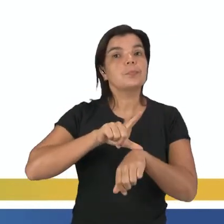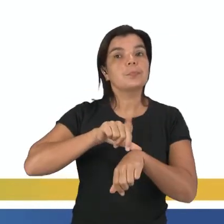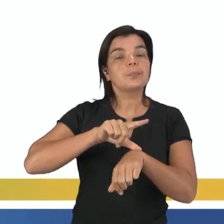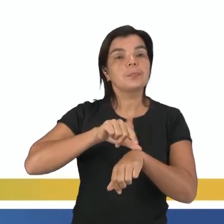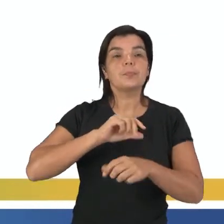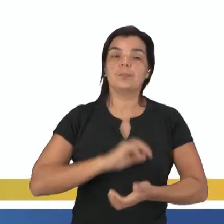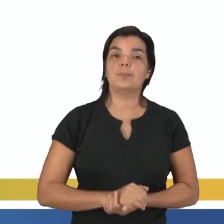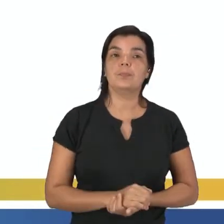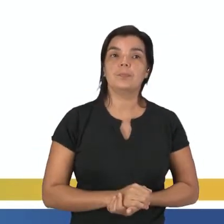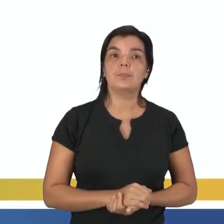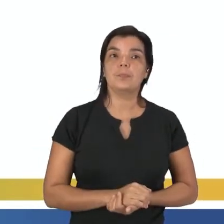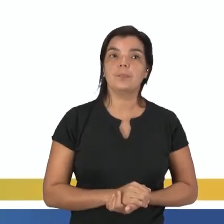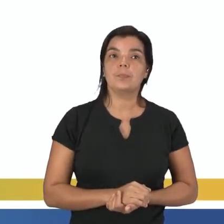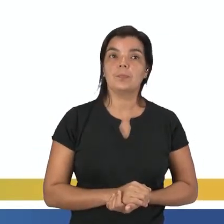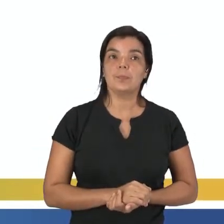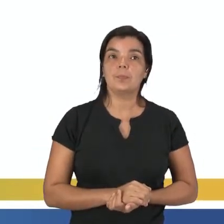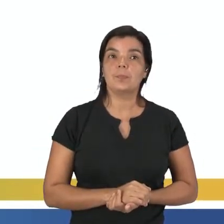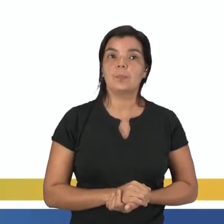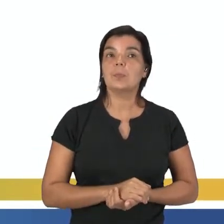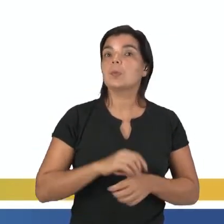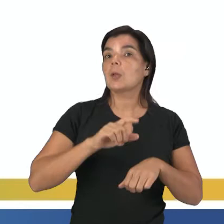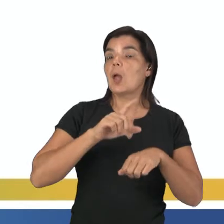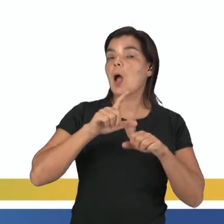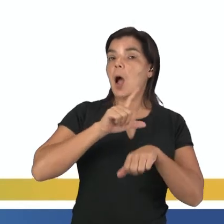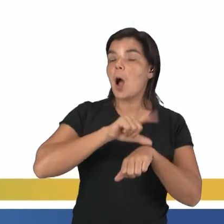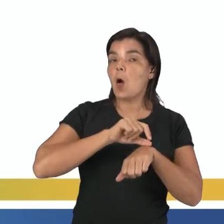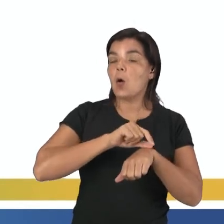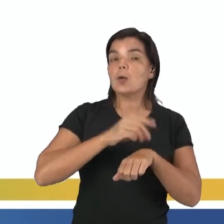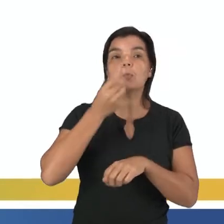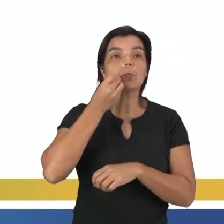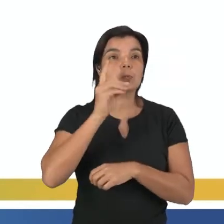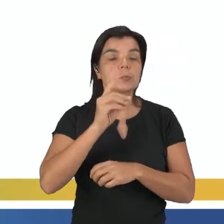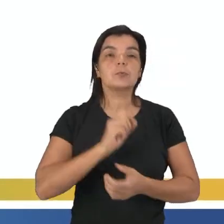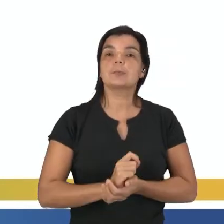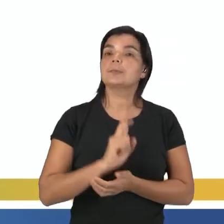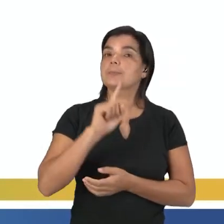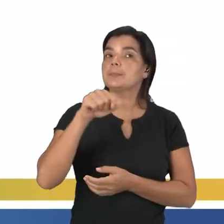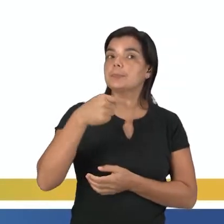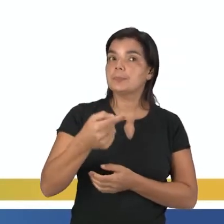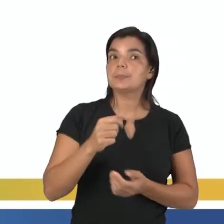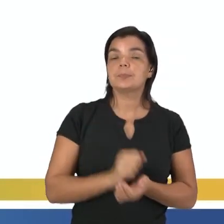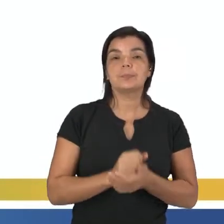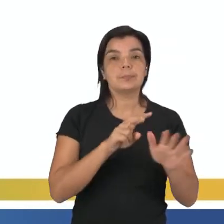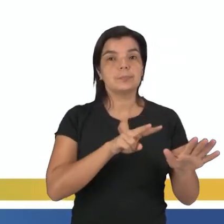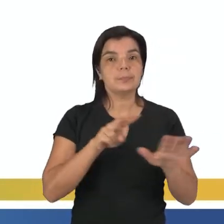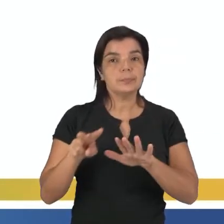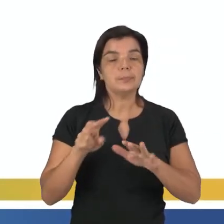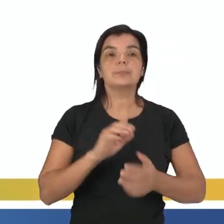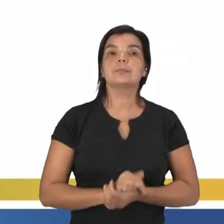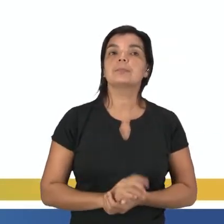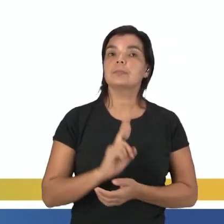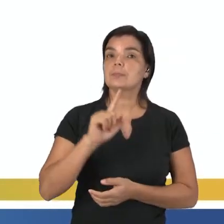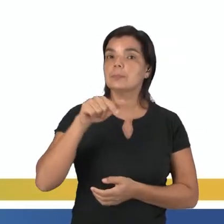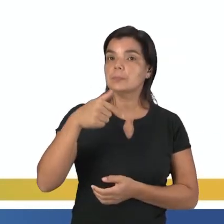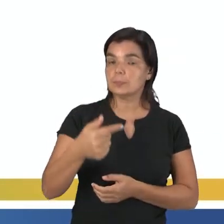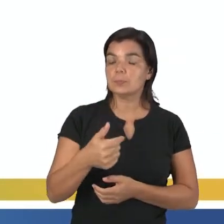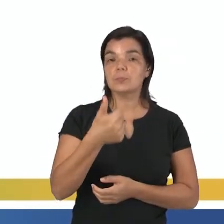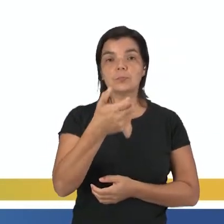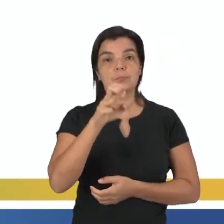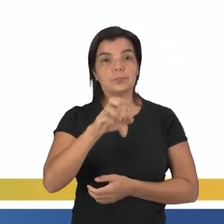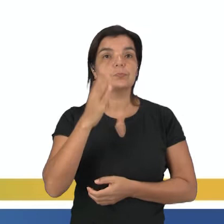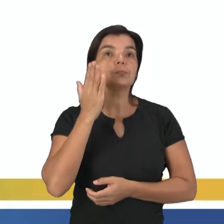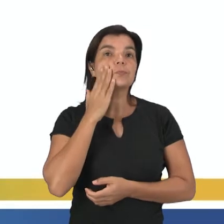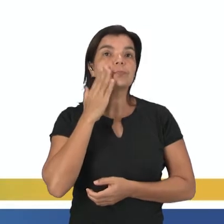hora. Várias horas eu gero o quê, pessoal? Né? Eu gero o dia. Depois de alguns dias, eu gero a semana. E assim a gente vai